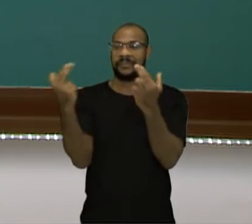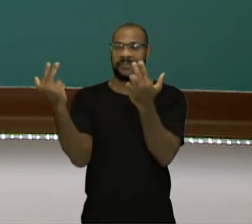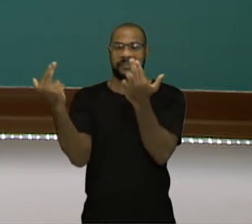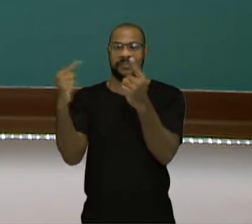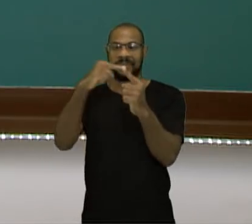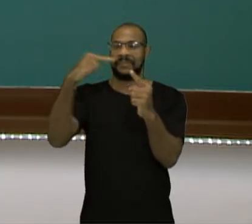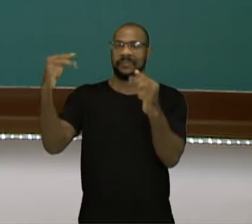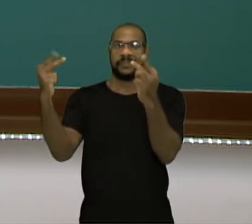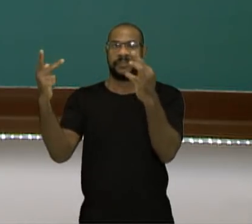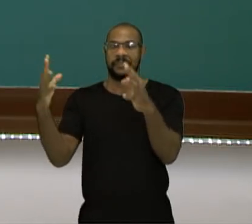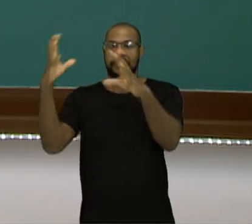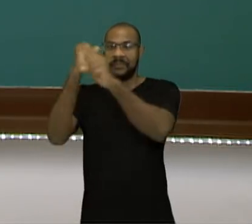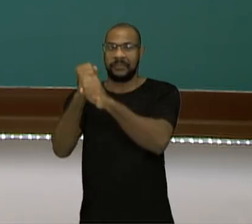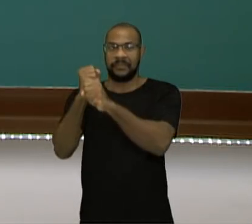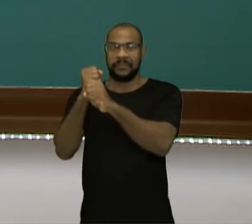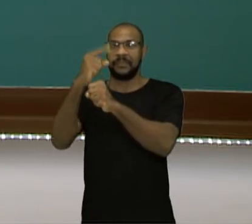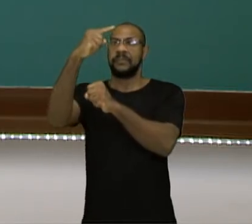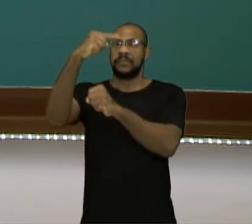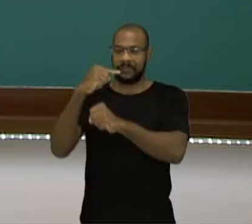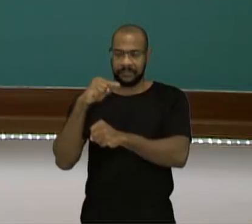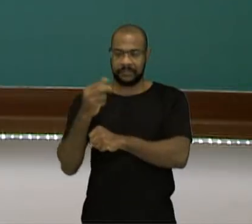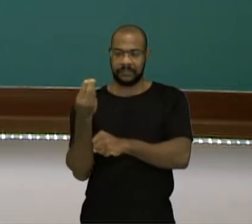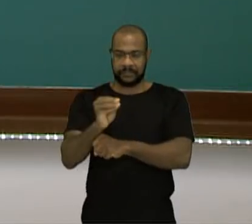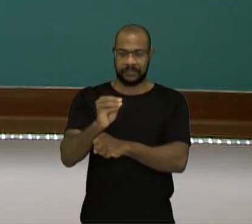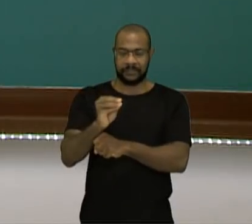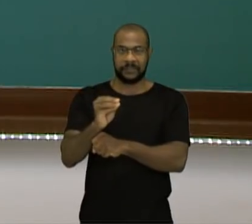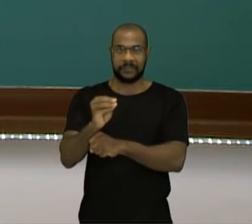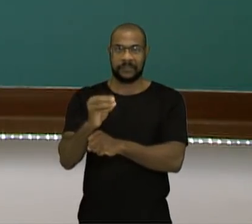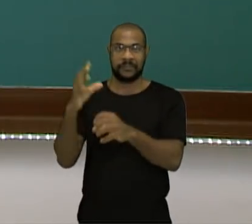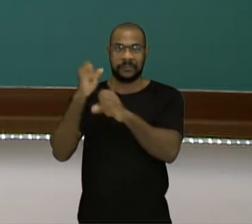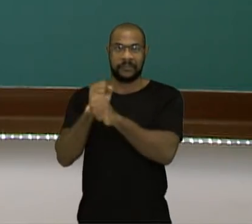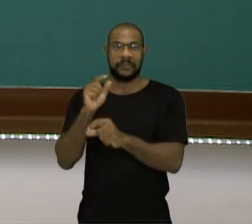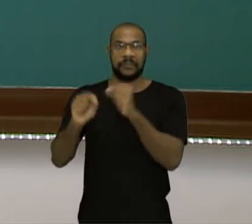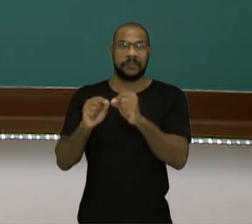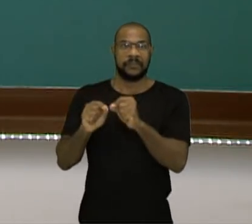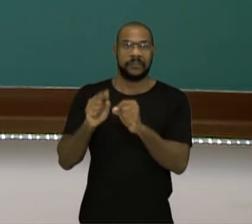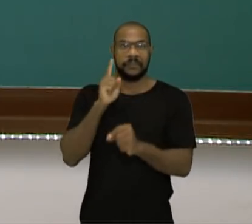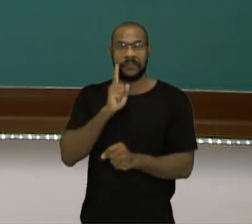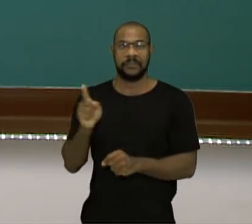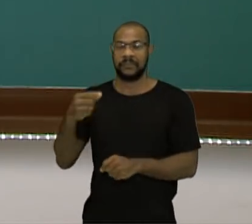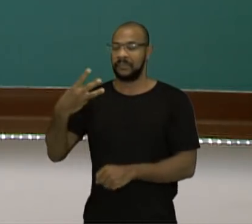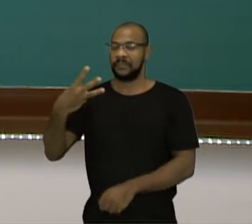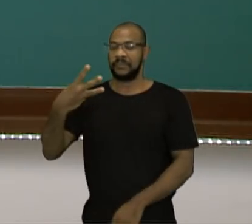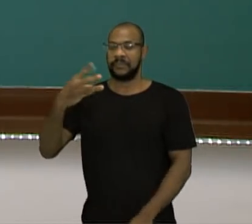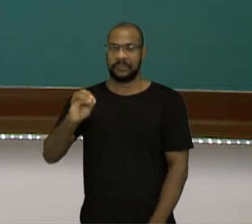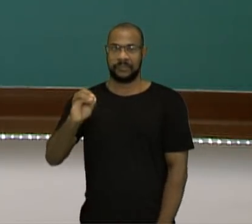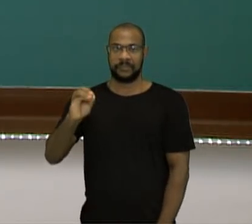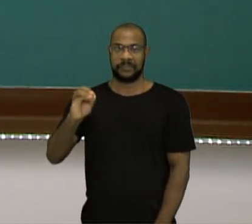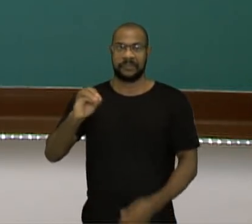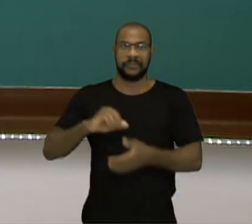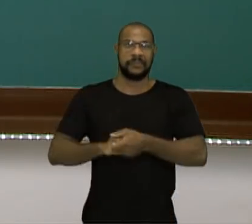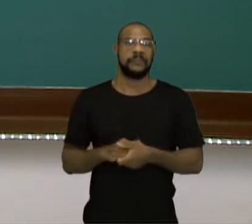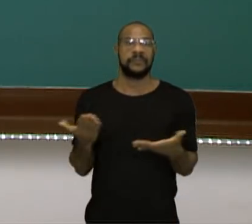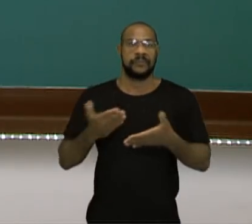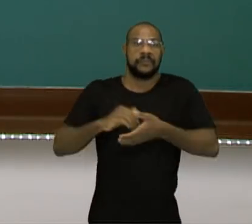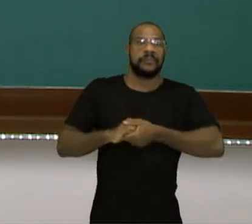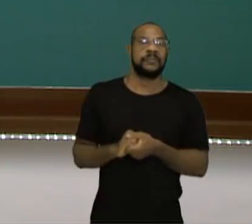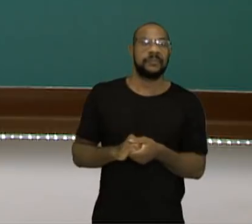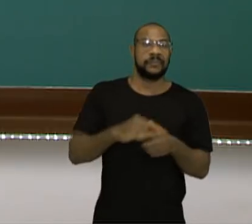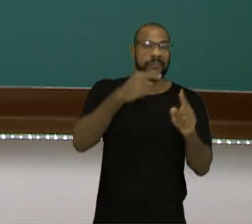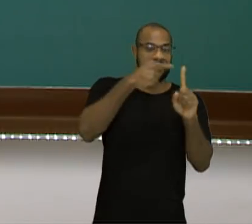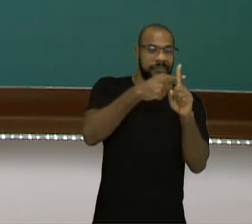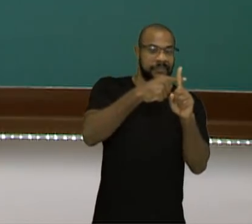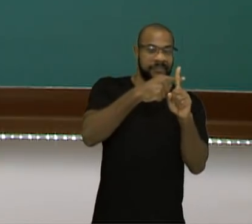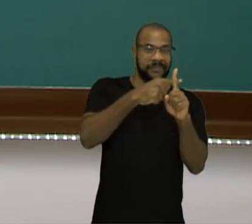vamos somar esses dois números e repetir o sinal de menos na resposta, porque a gente somou dois números negativos. Agora,